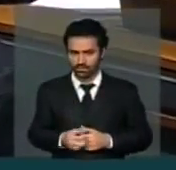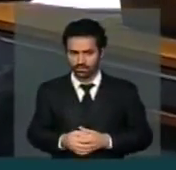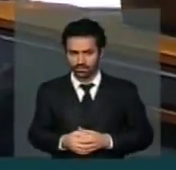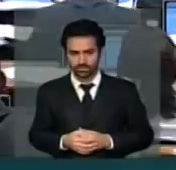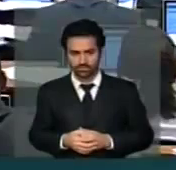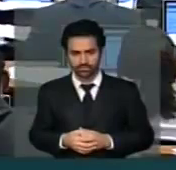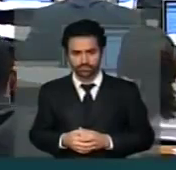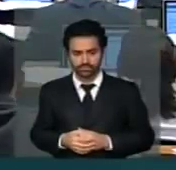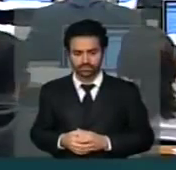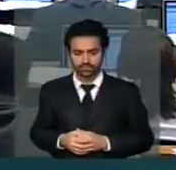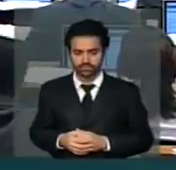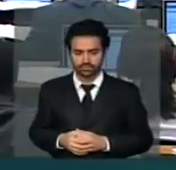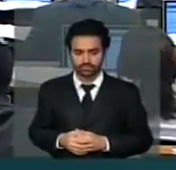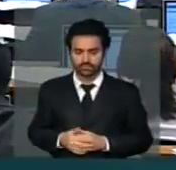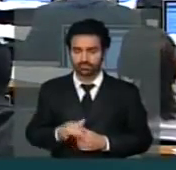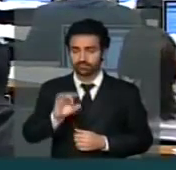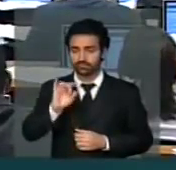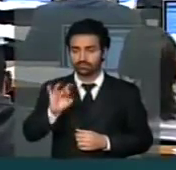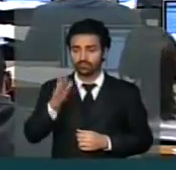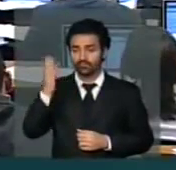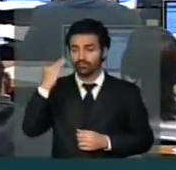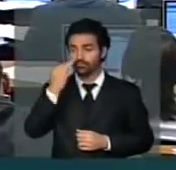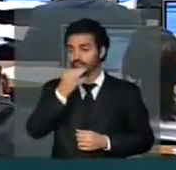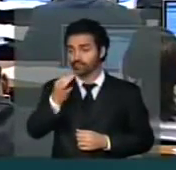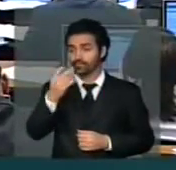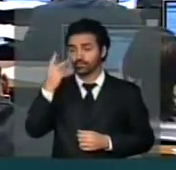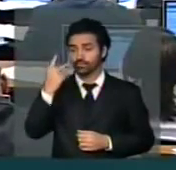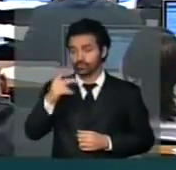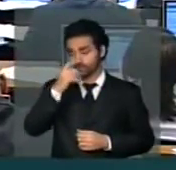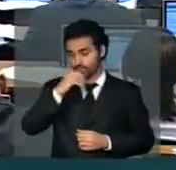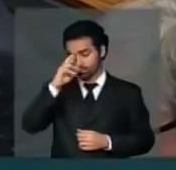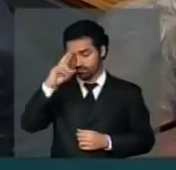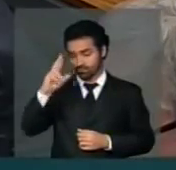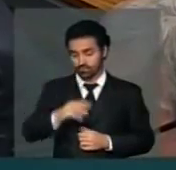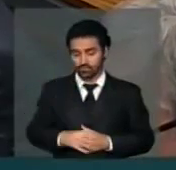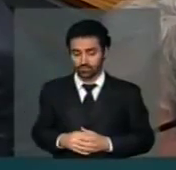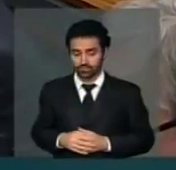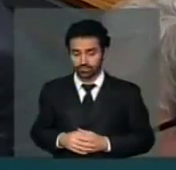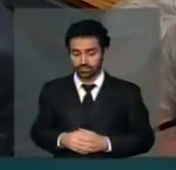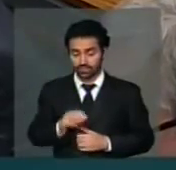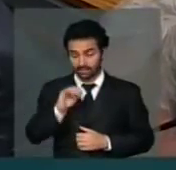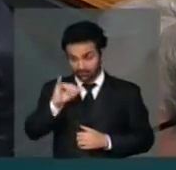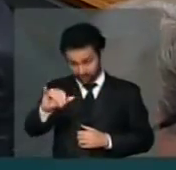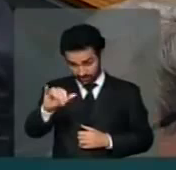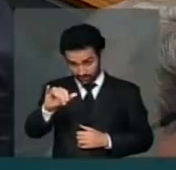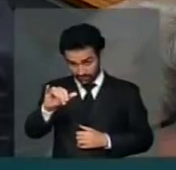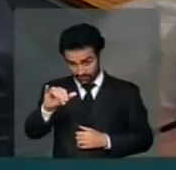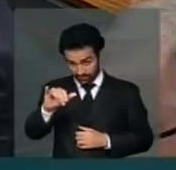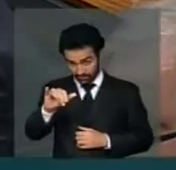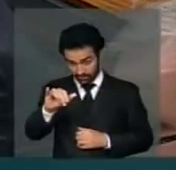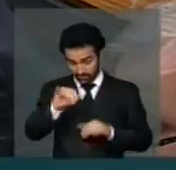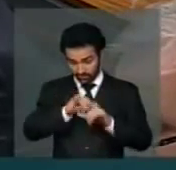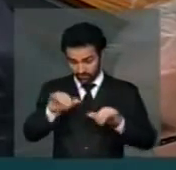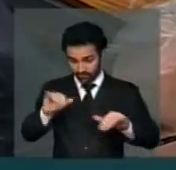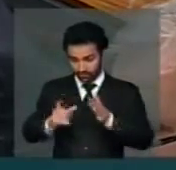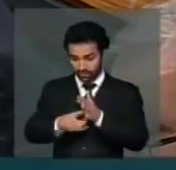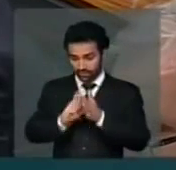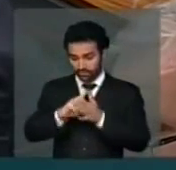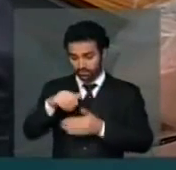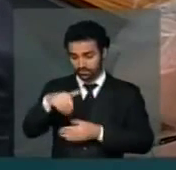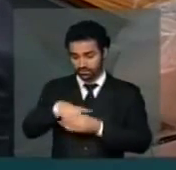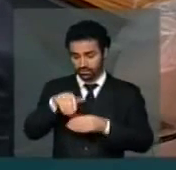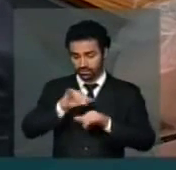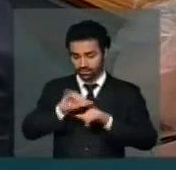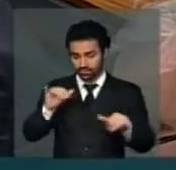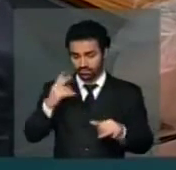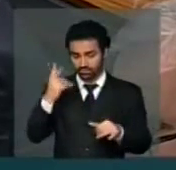saber uma opinião do senhor. O senhor disse que não gosta de dar opinião também. Se fosse publicado, um pouco antes da eleição, do segundo turno